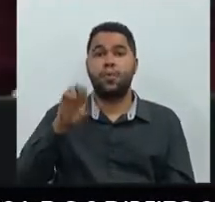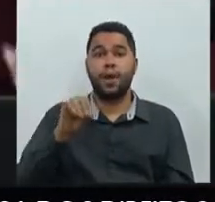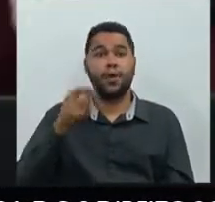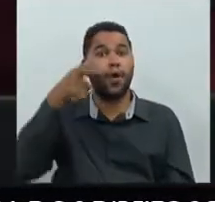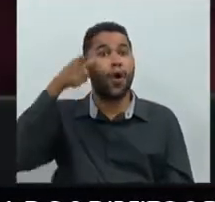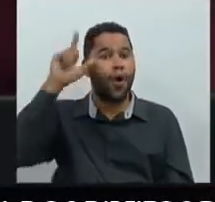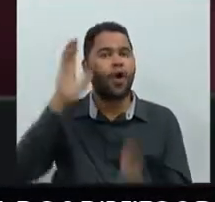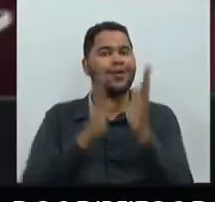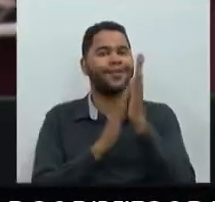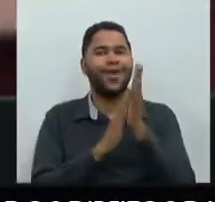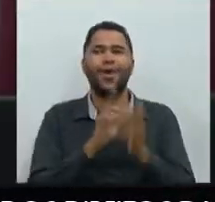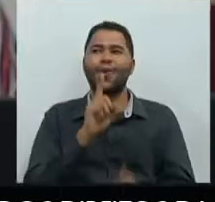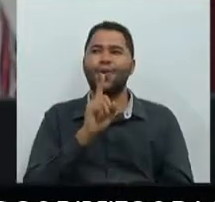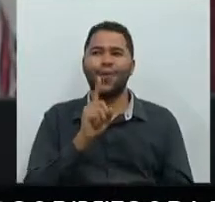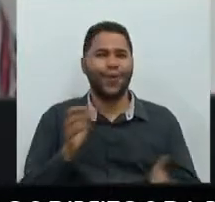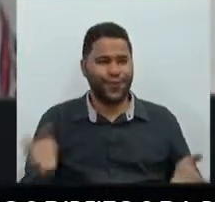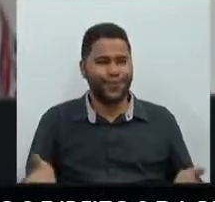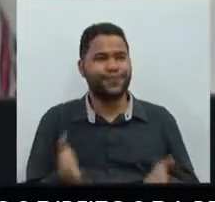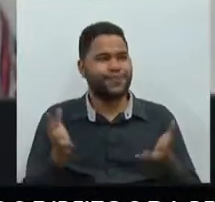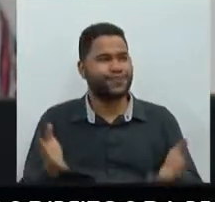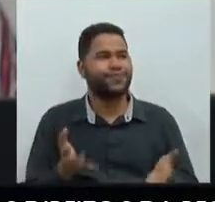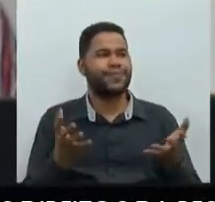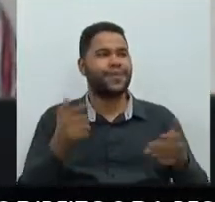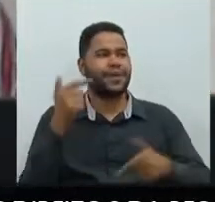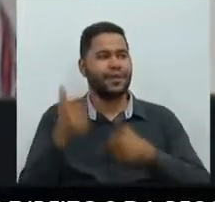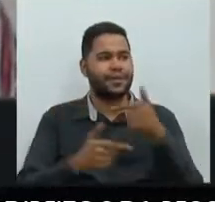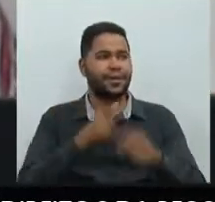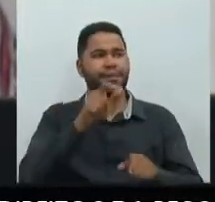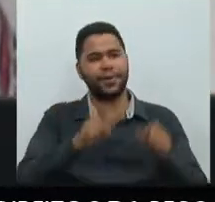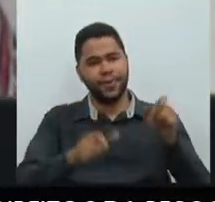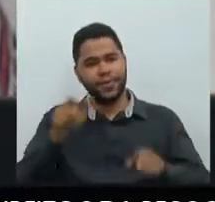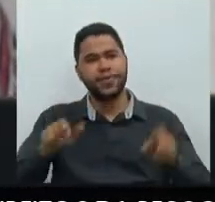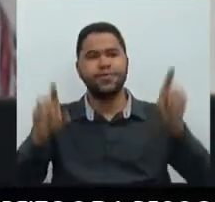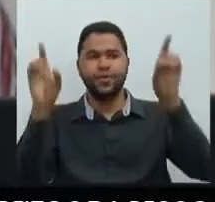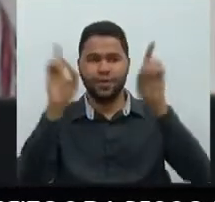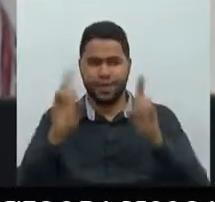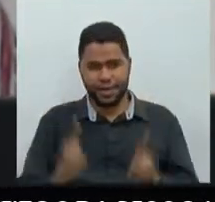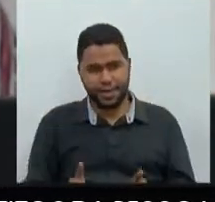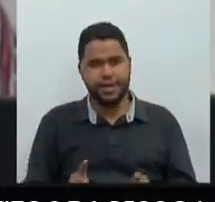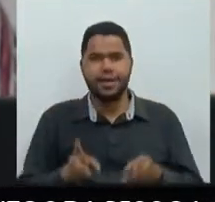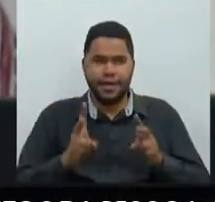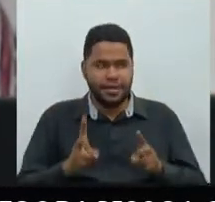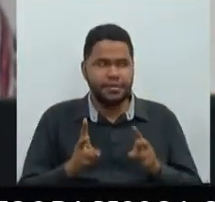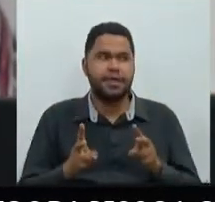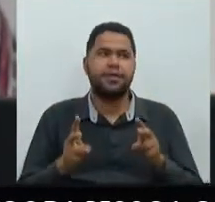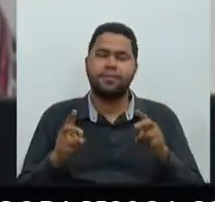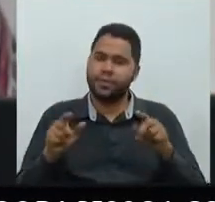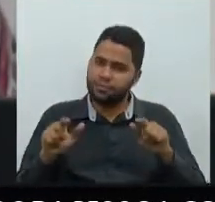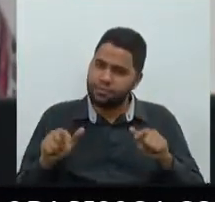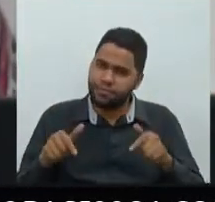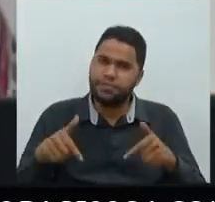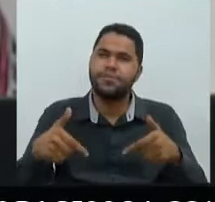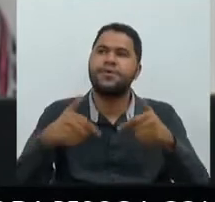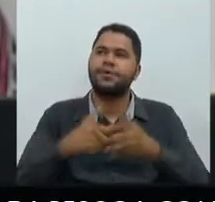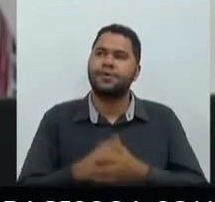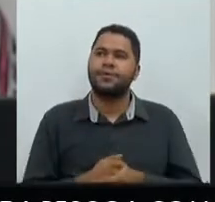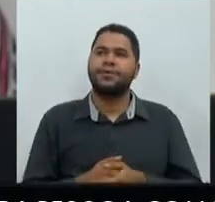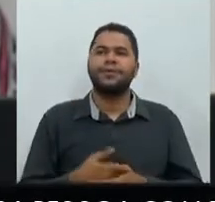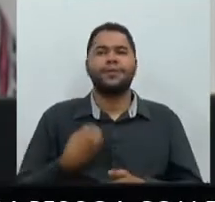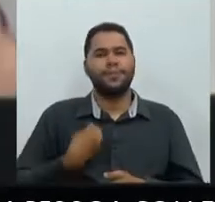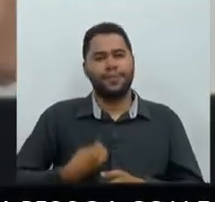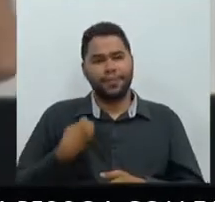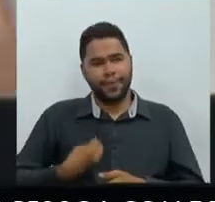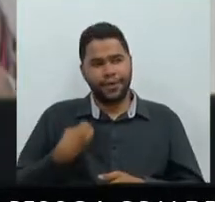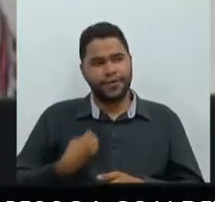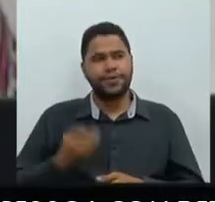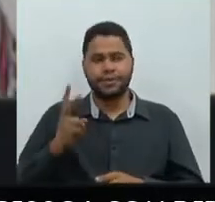Um grande incentivador do trabalho da pessoa com deficiência, sempre atuante e um grande partícipe,